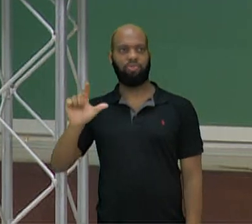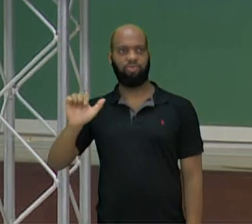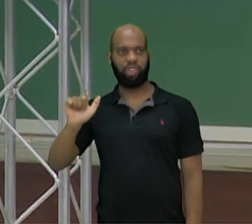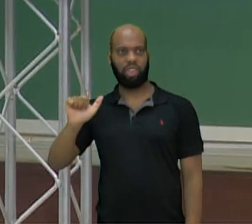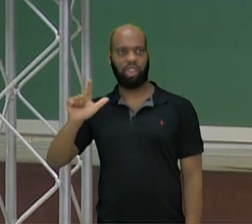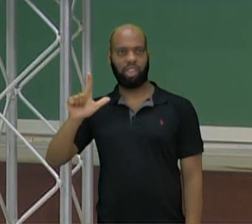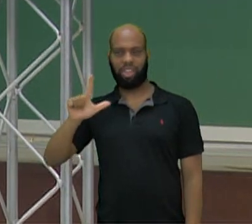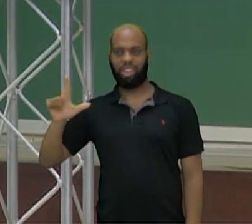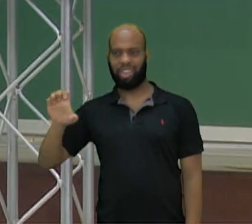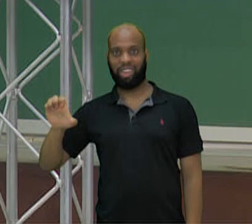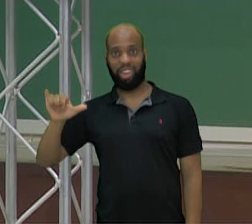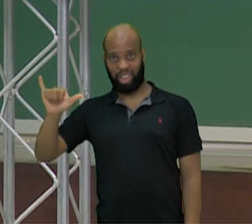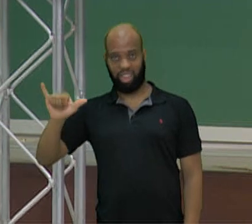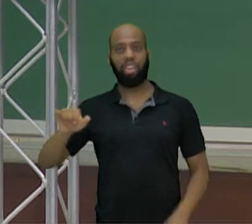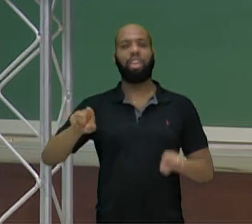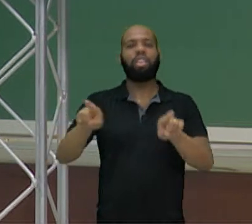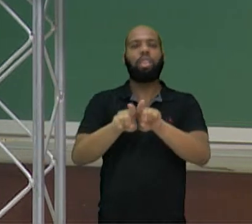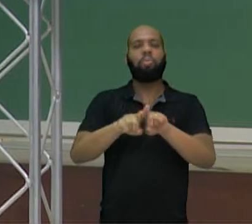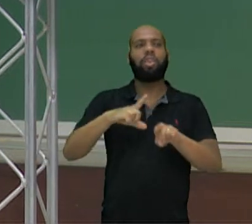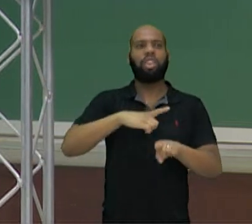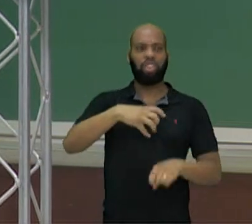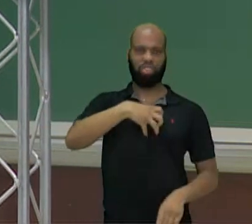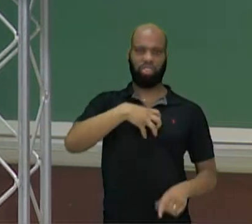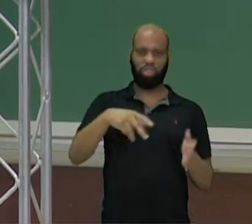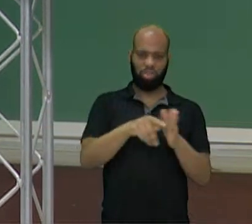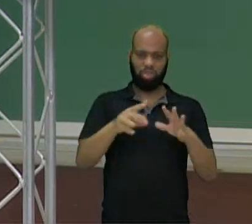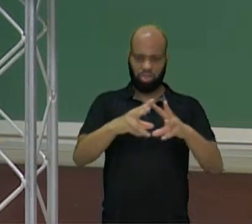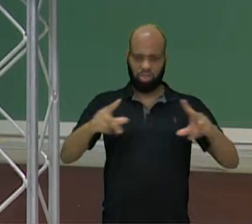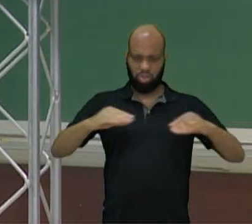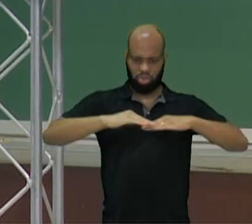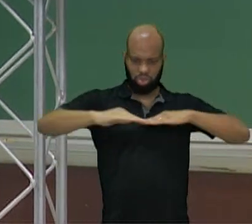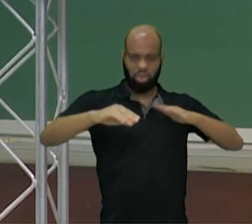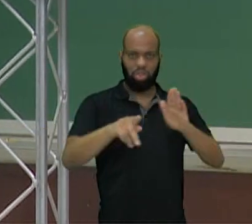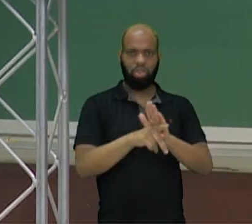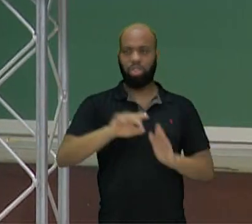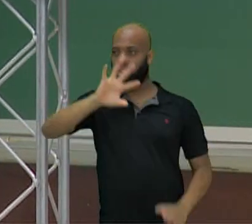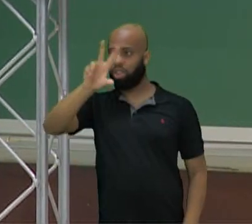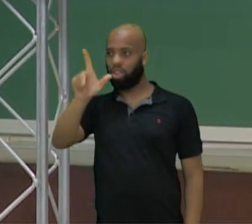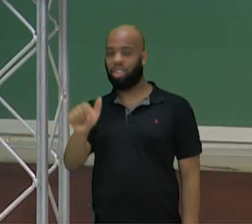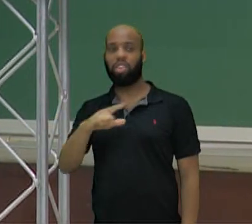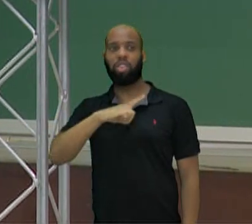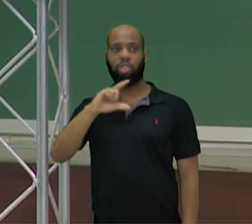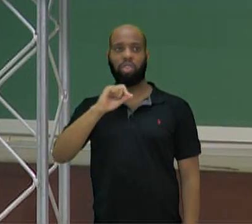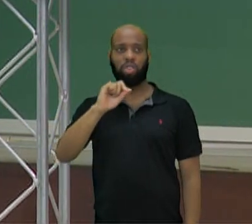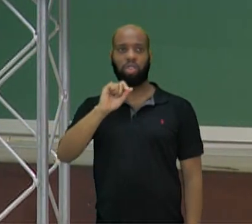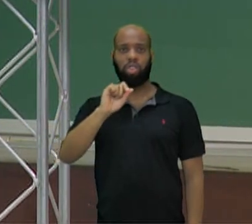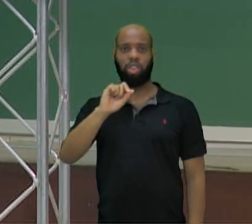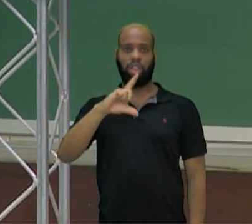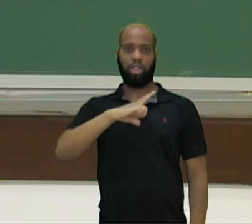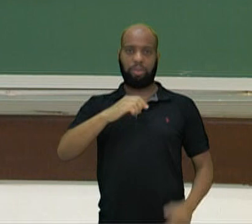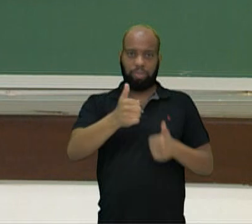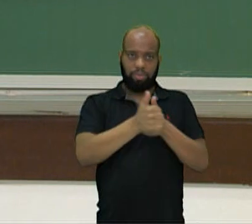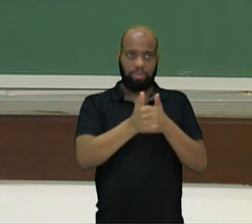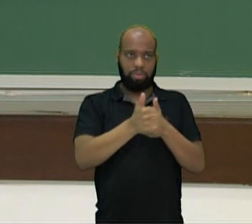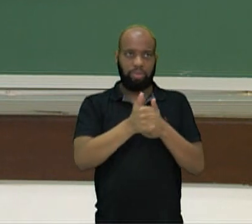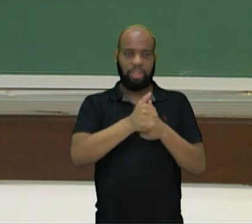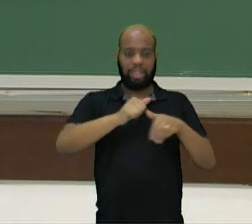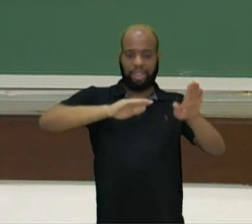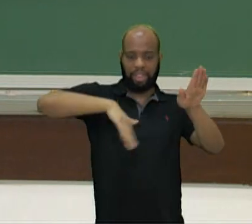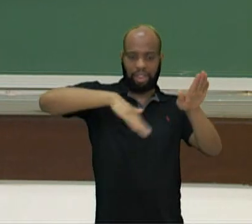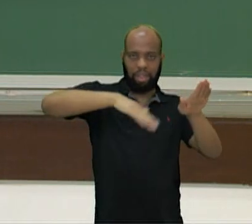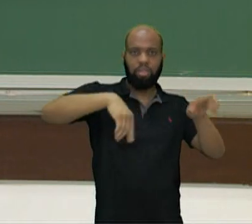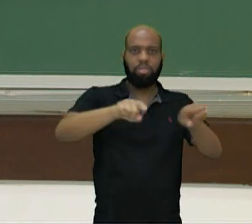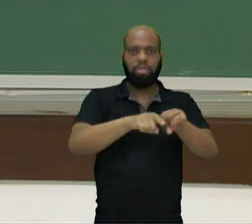mais abrangente, as planícies africanas, elas estão localizadas na margem ali, na região